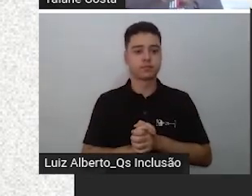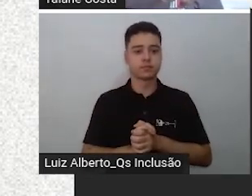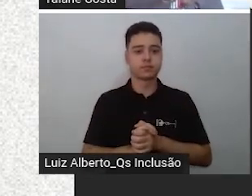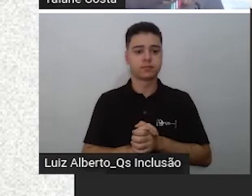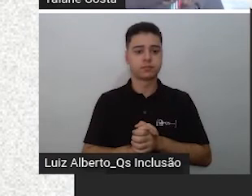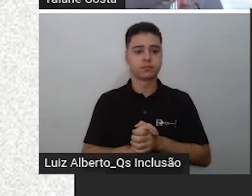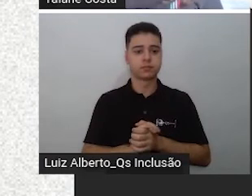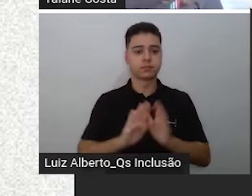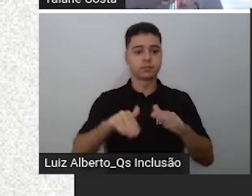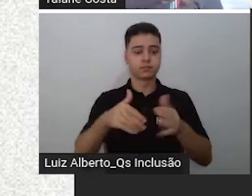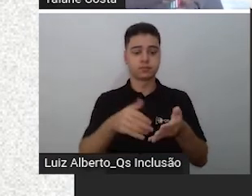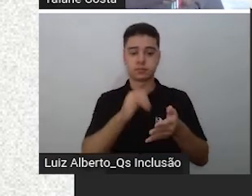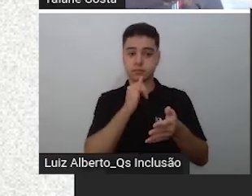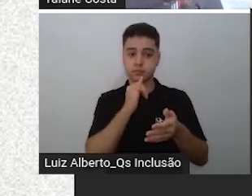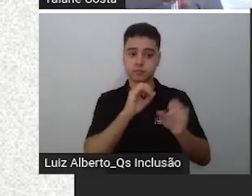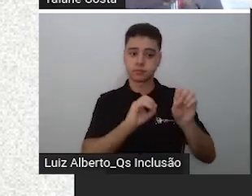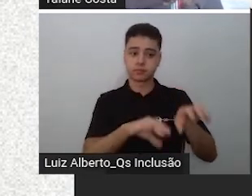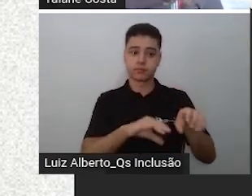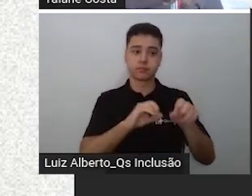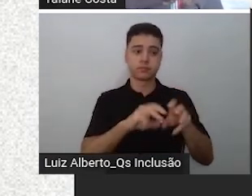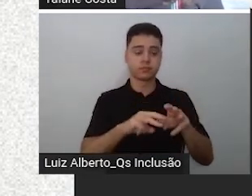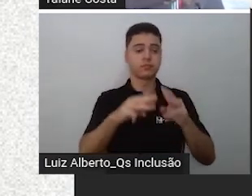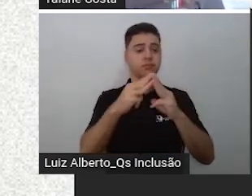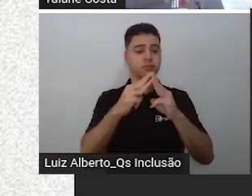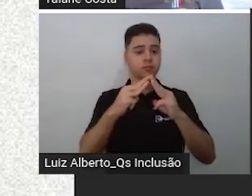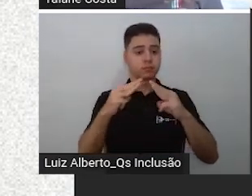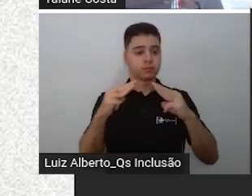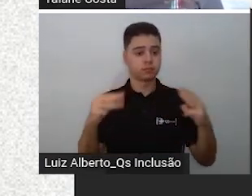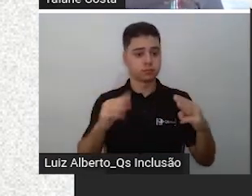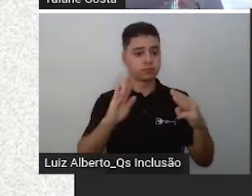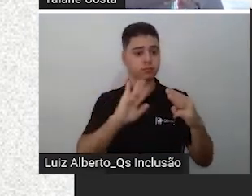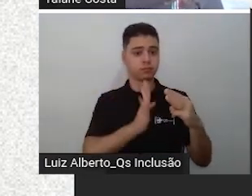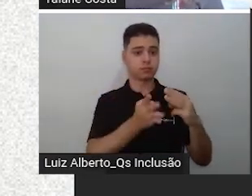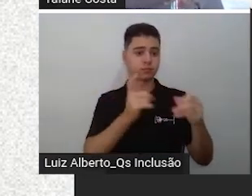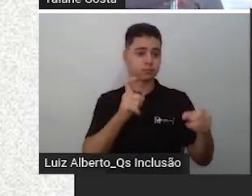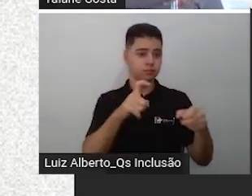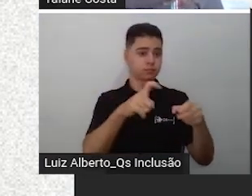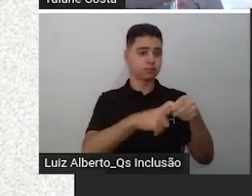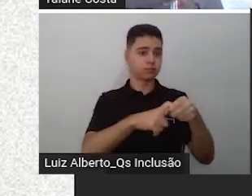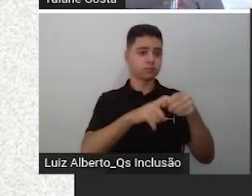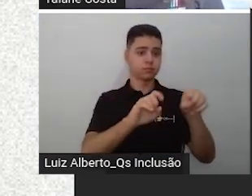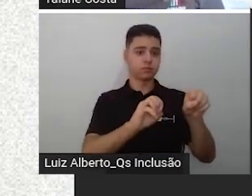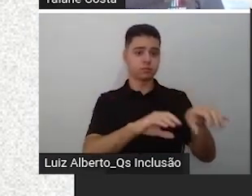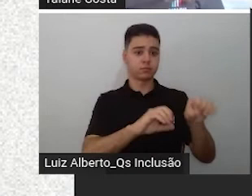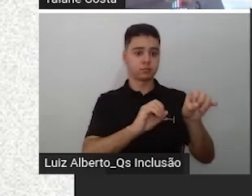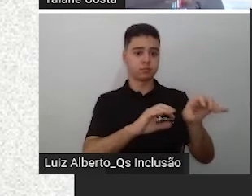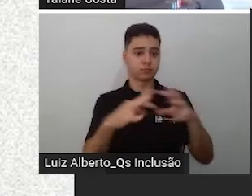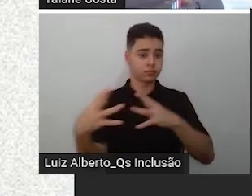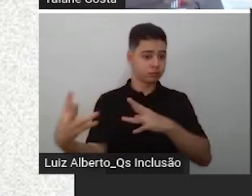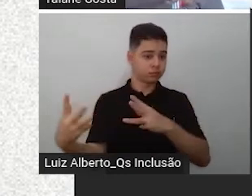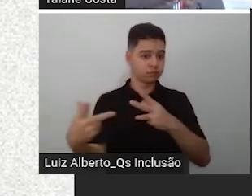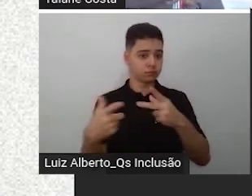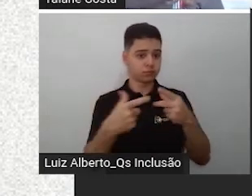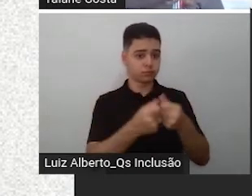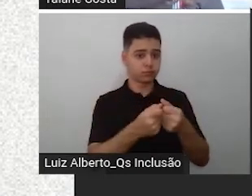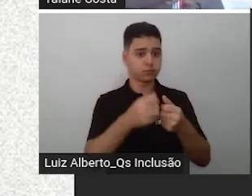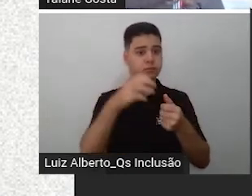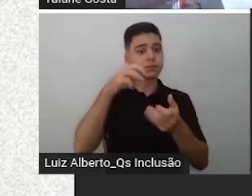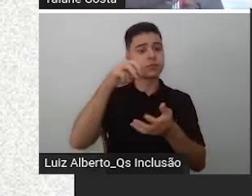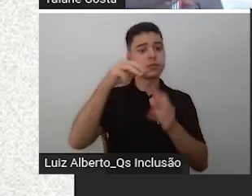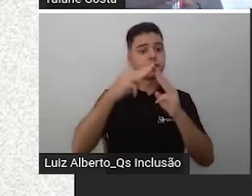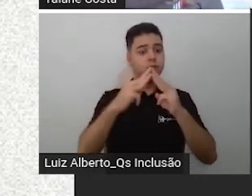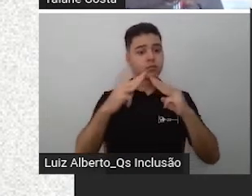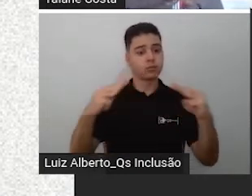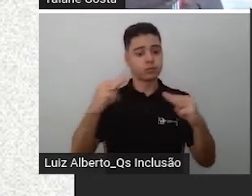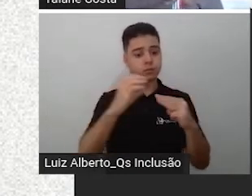Então, educação museal está ligado diretamente na prática educativa dos museus e centros